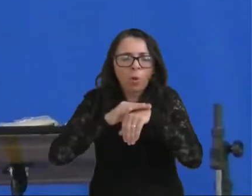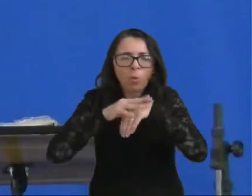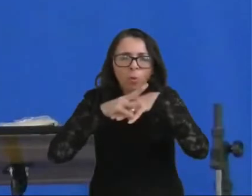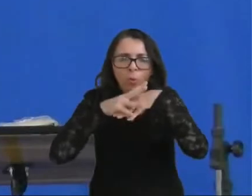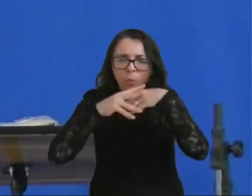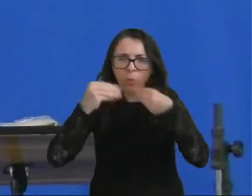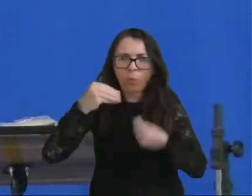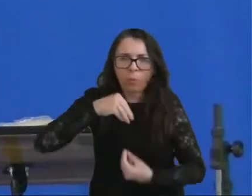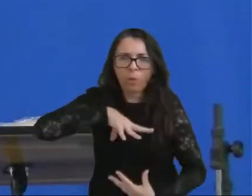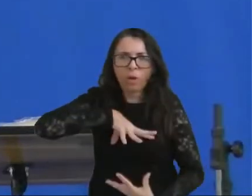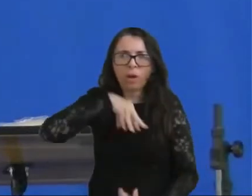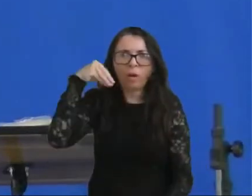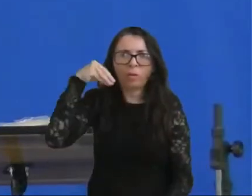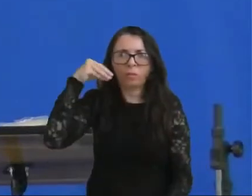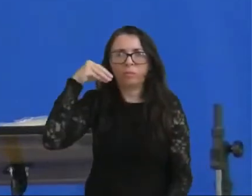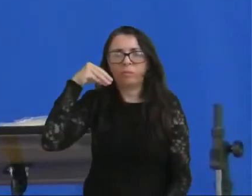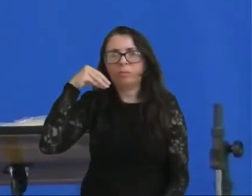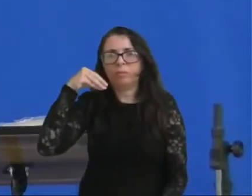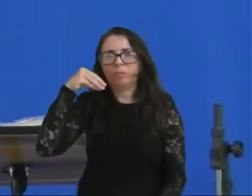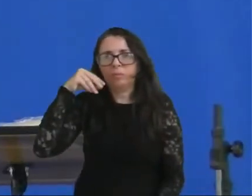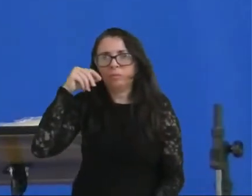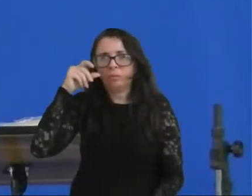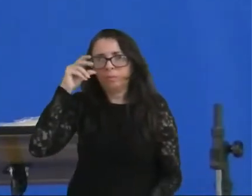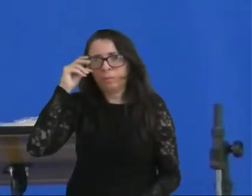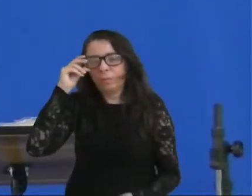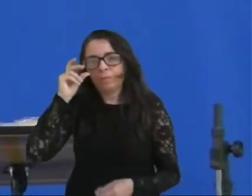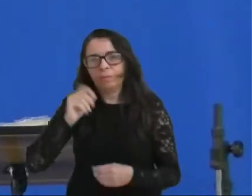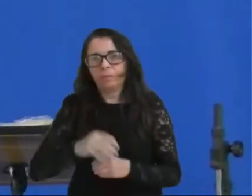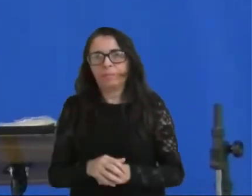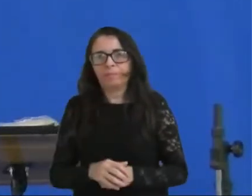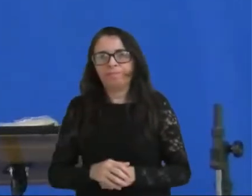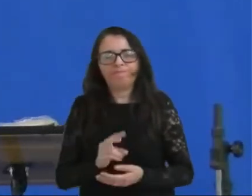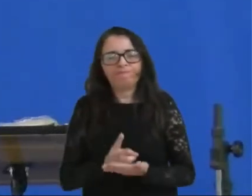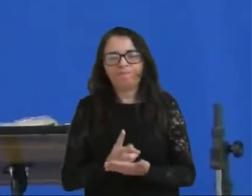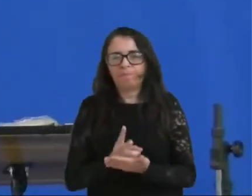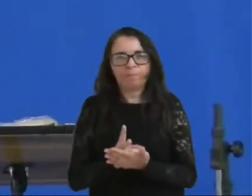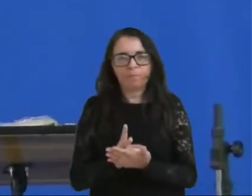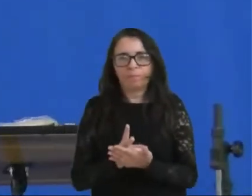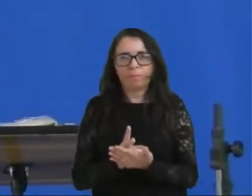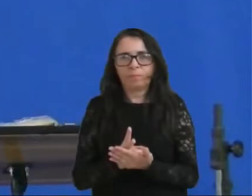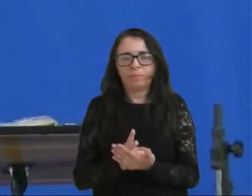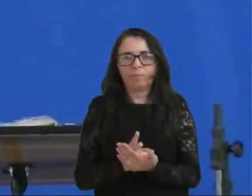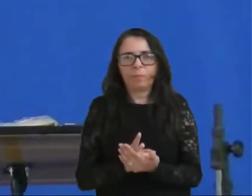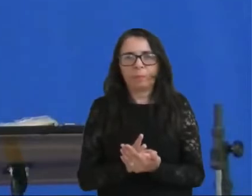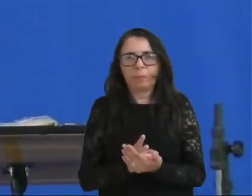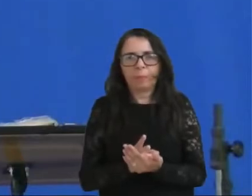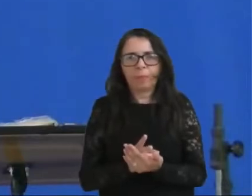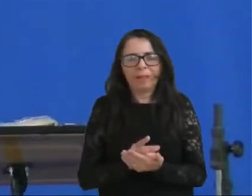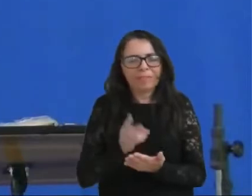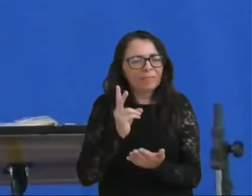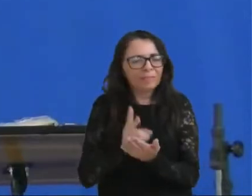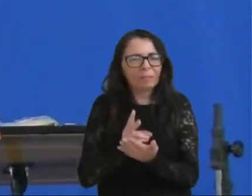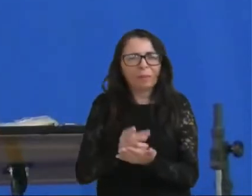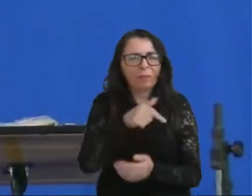continuamos na presença de Deus. Não impede que nós possamos sentir Jesus Cristo todos os dias em nossas vidas.